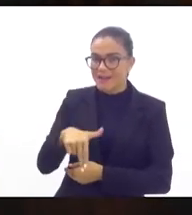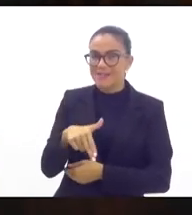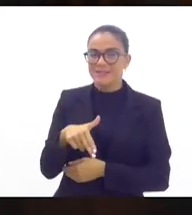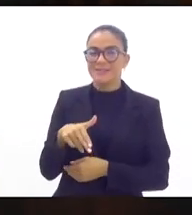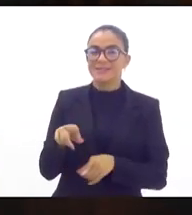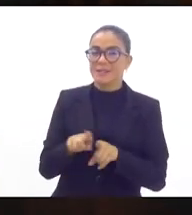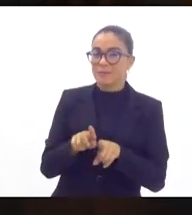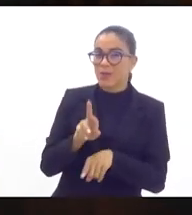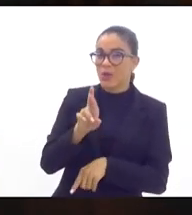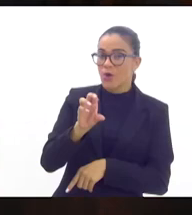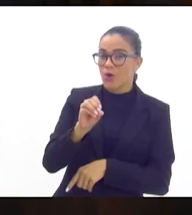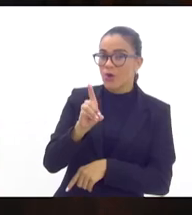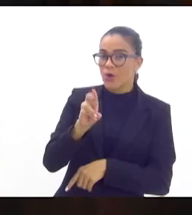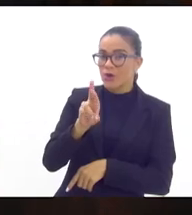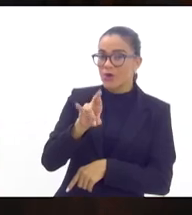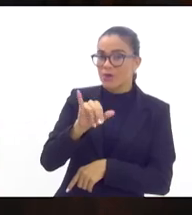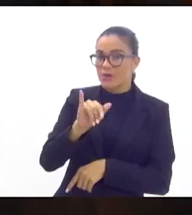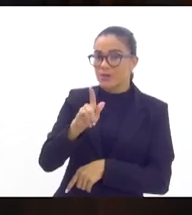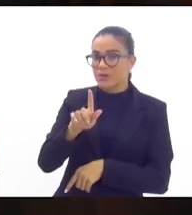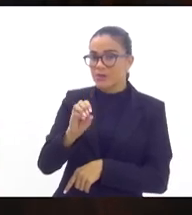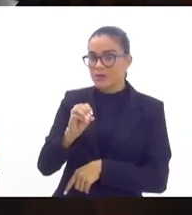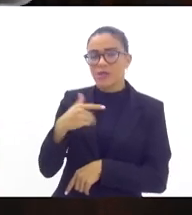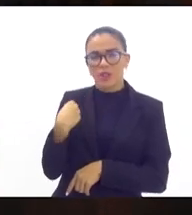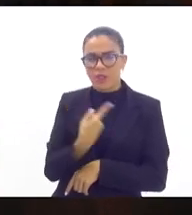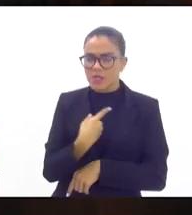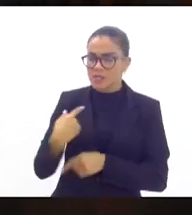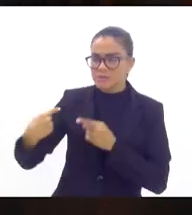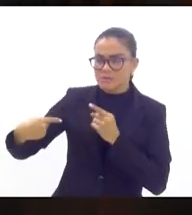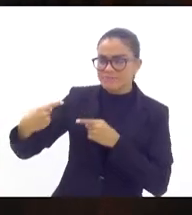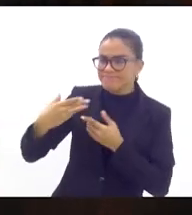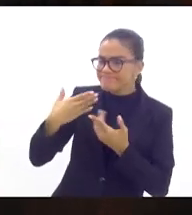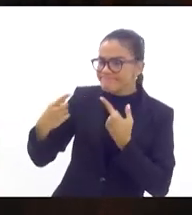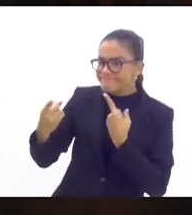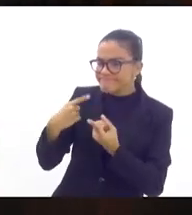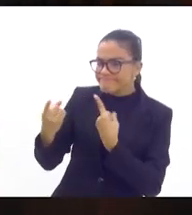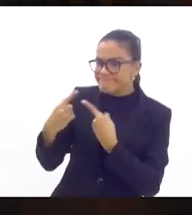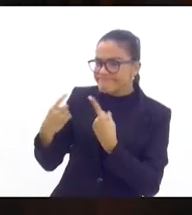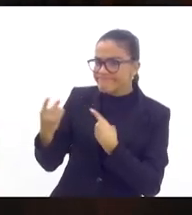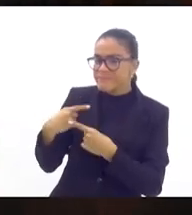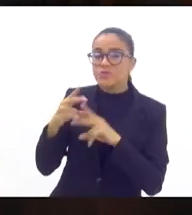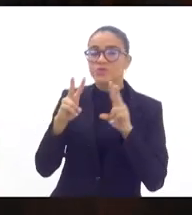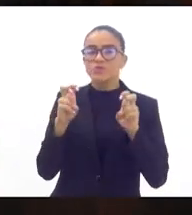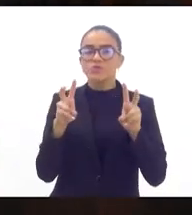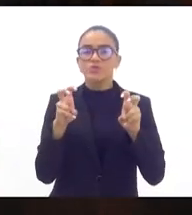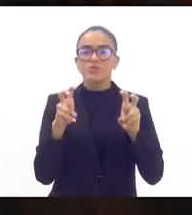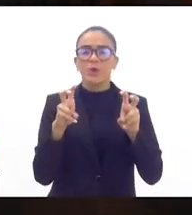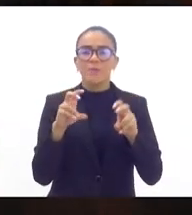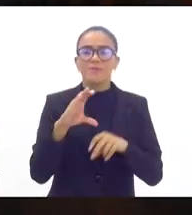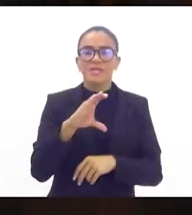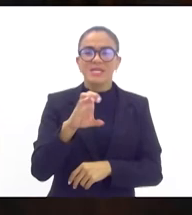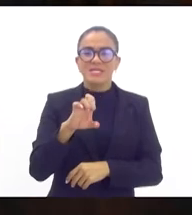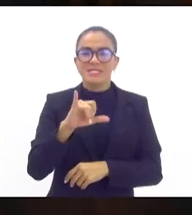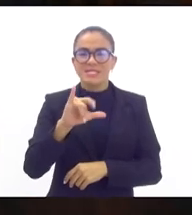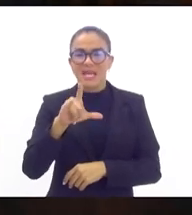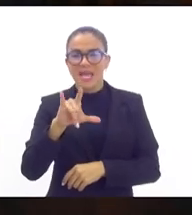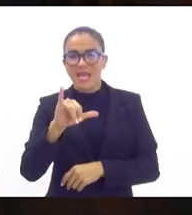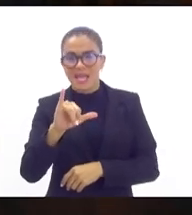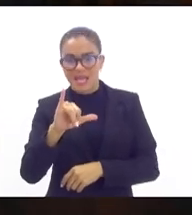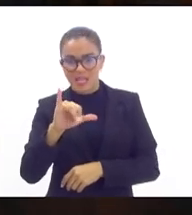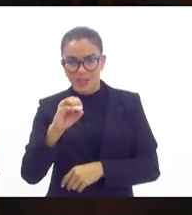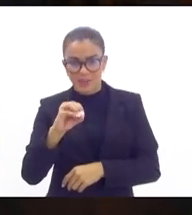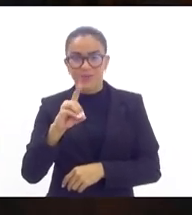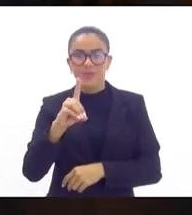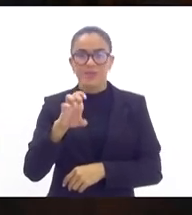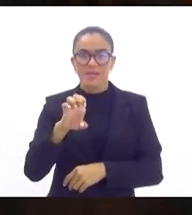o Rodrigo e a gente tá levantando uma uma uma discussão aqui sobre Célio de Barros que se alí